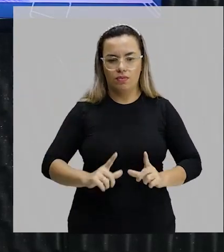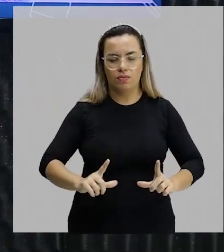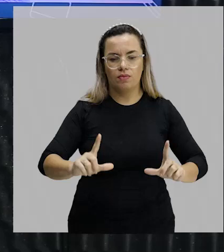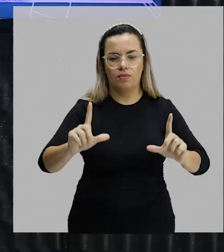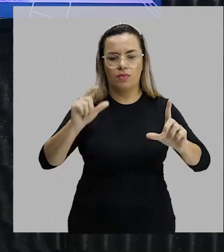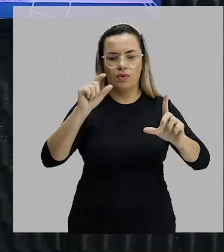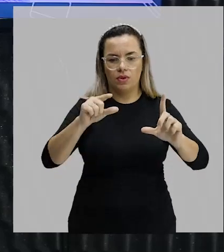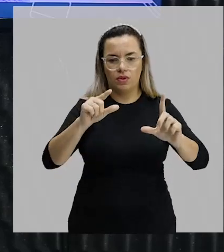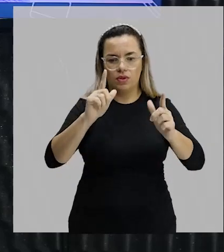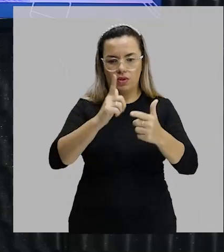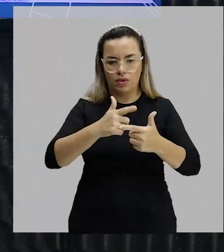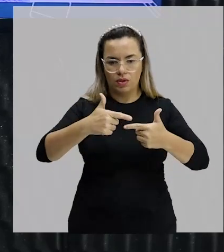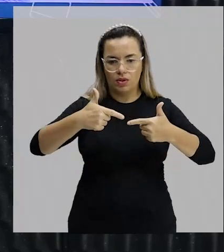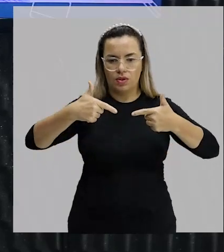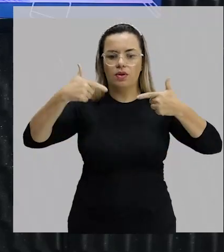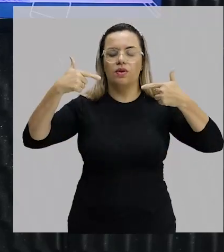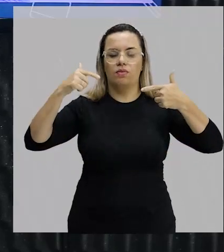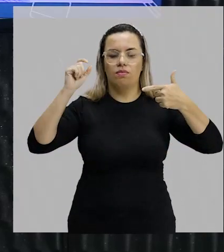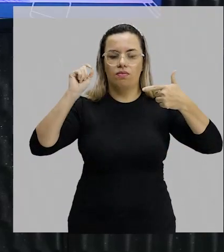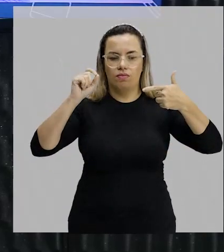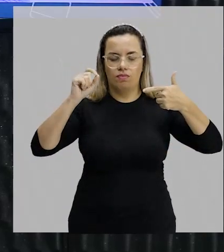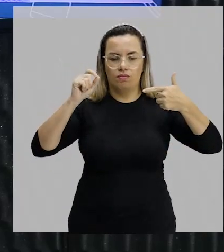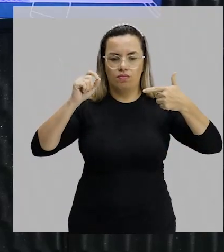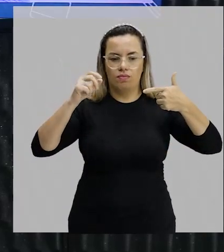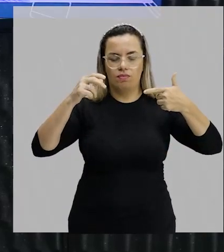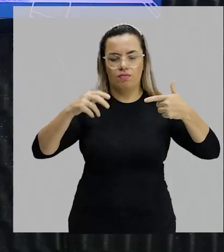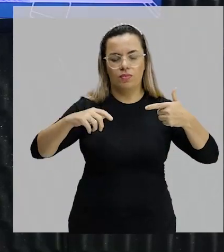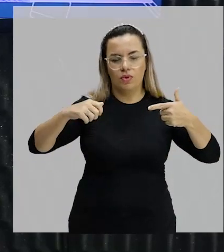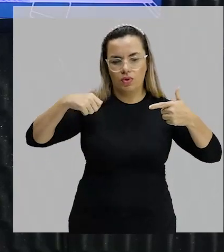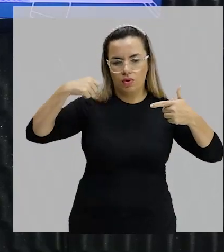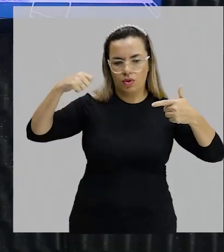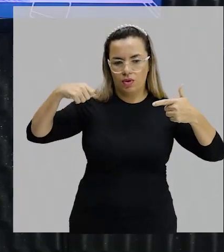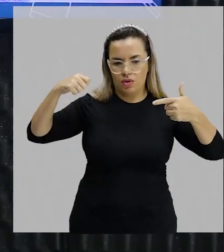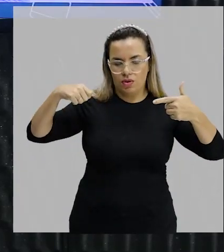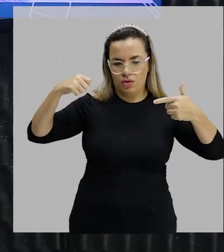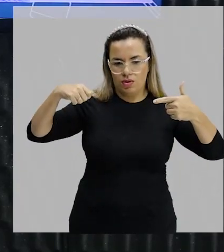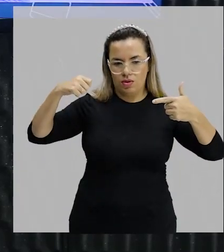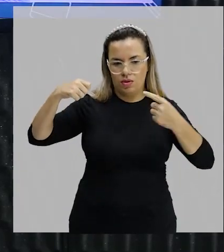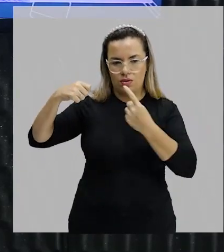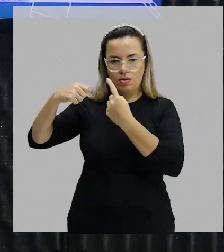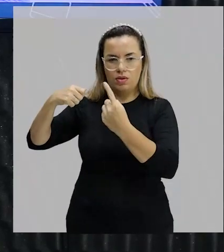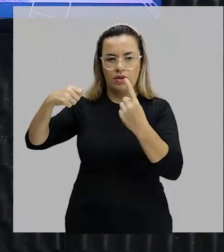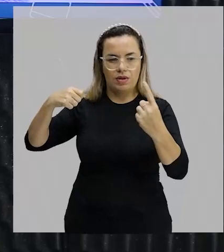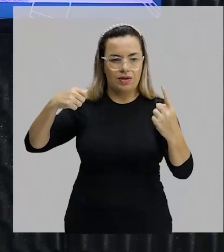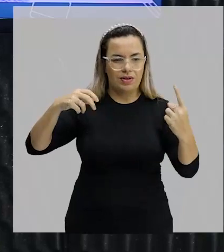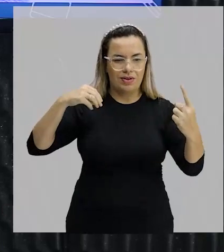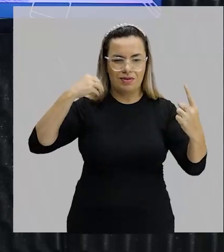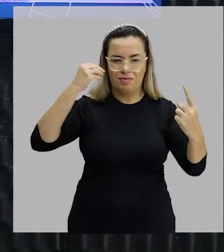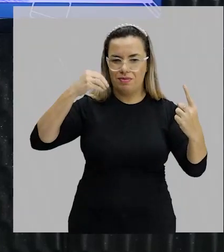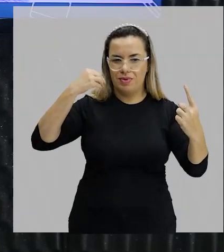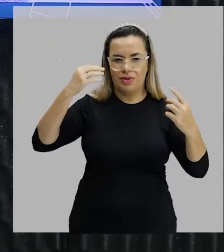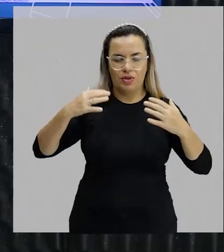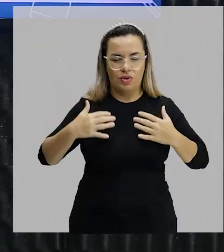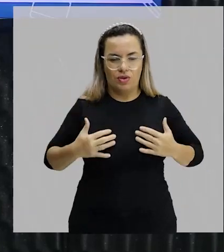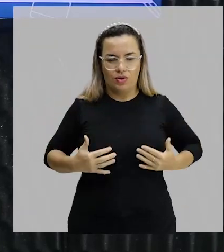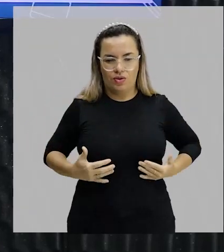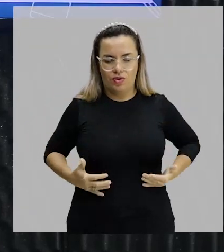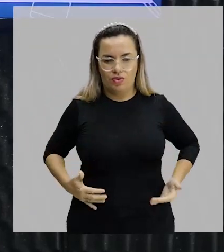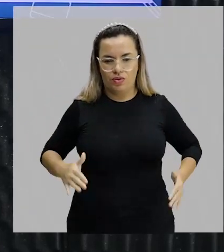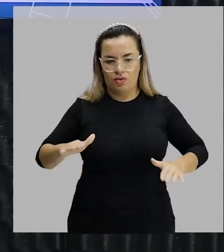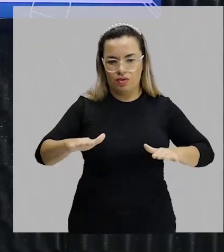E cada um dos atores fez um ensaio a partir da experimentação e da brincadeira com o próprio corpo, né? E gerou essa cena